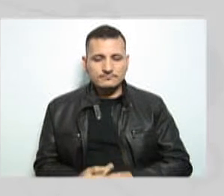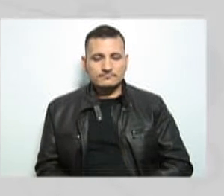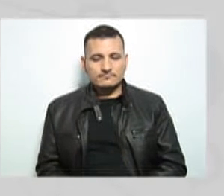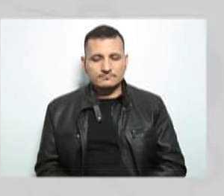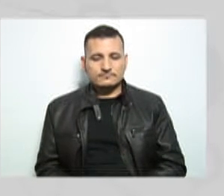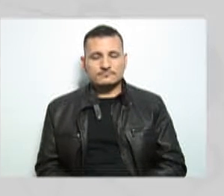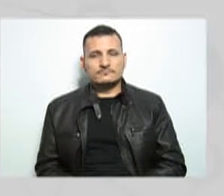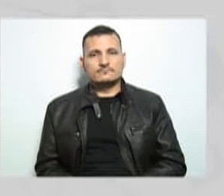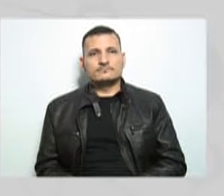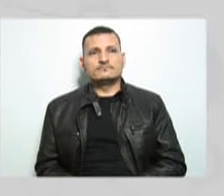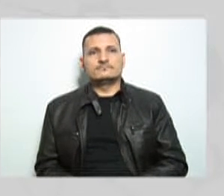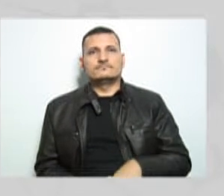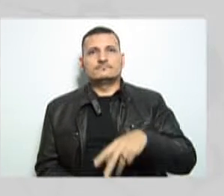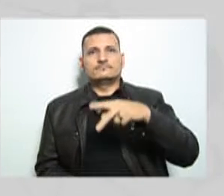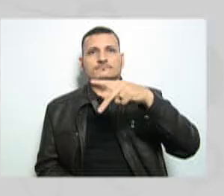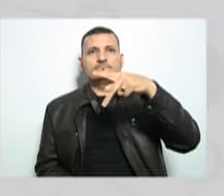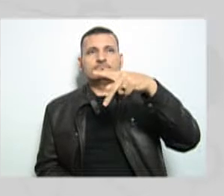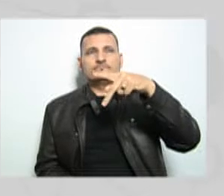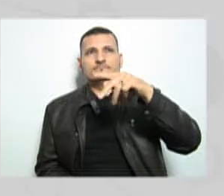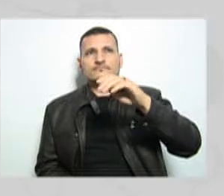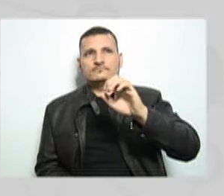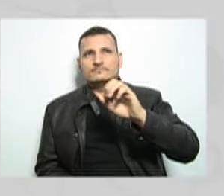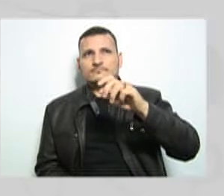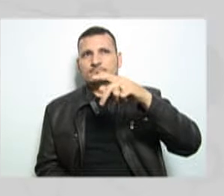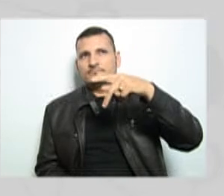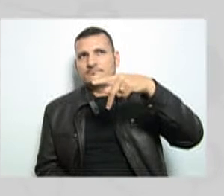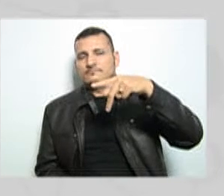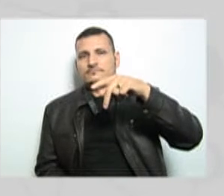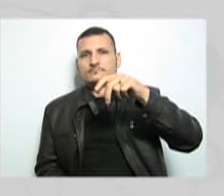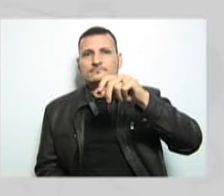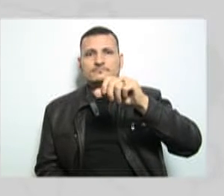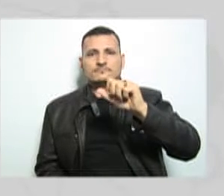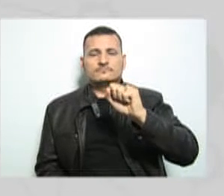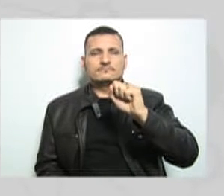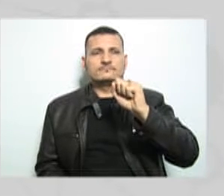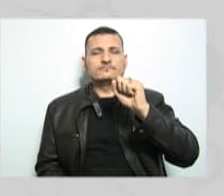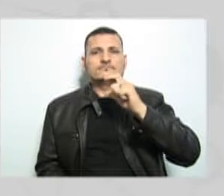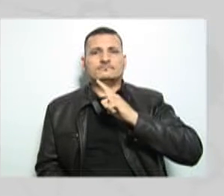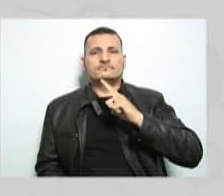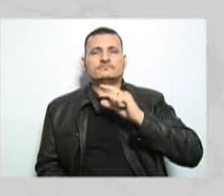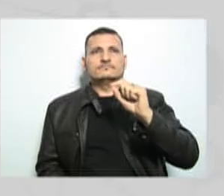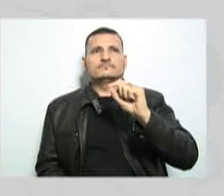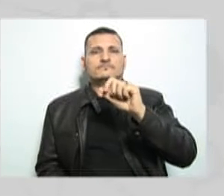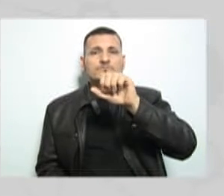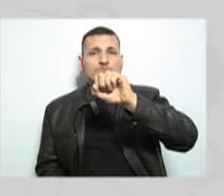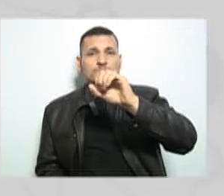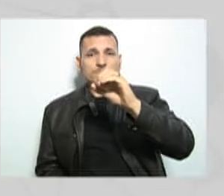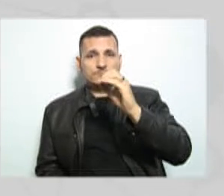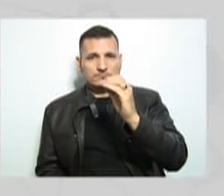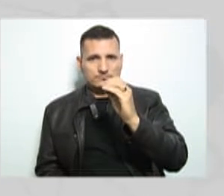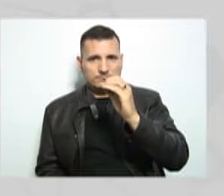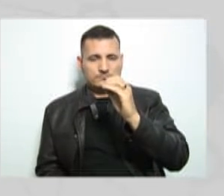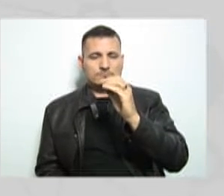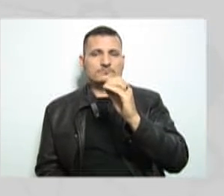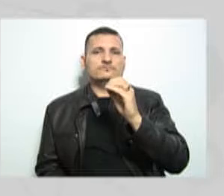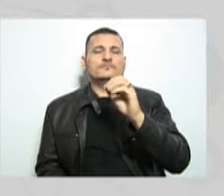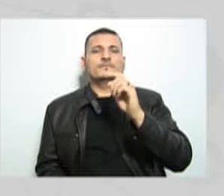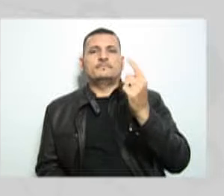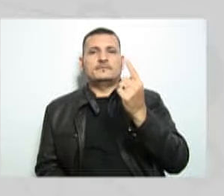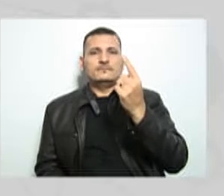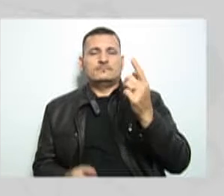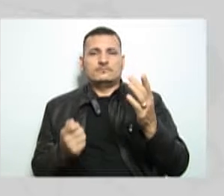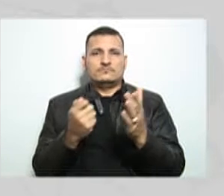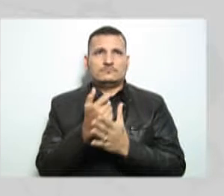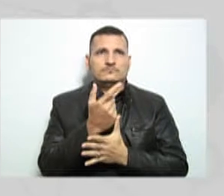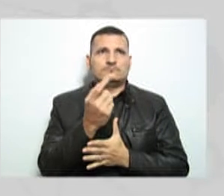No método PEPS, nós compramos o quê? Tivemos uma entrada de 80 unidades, certo? Foi a primeira compra que nós